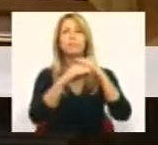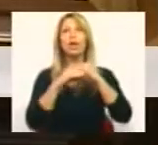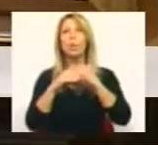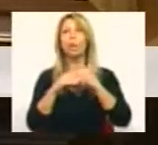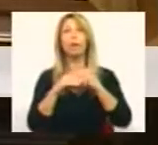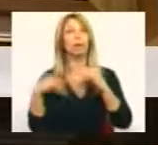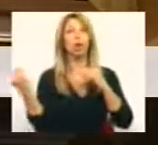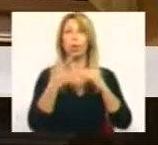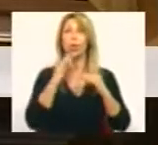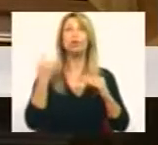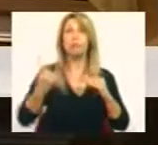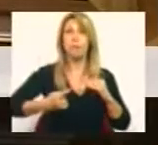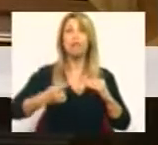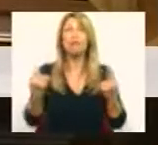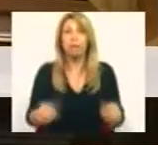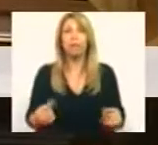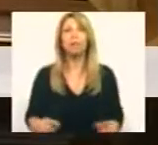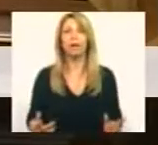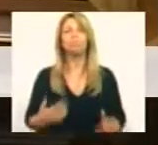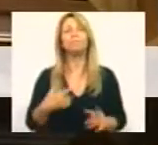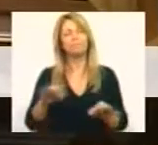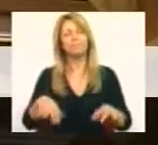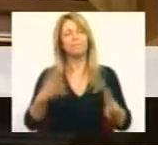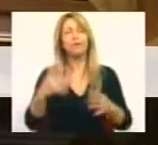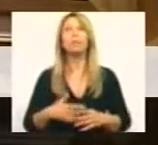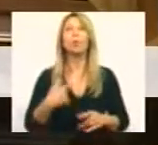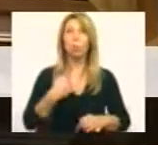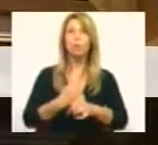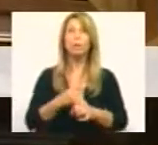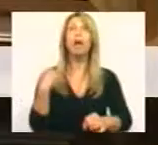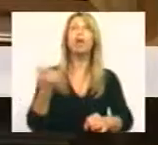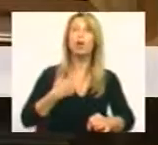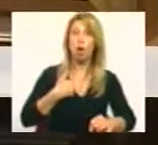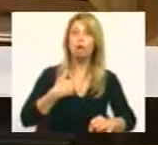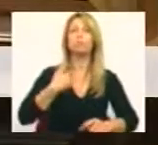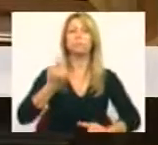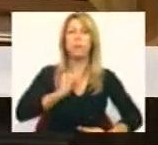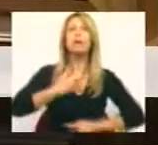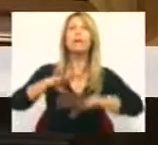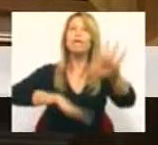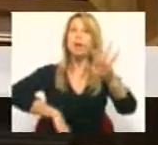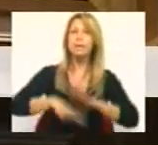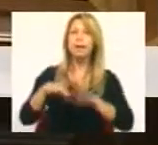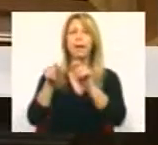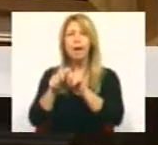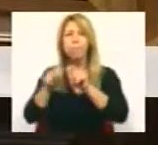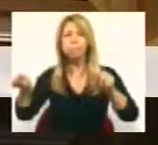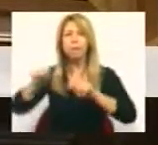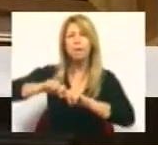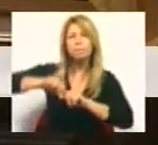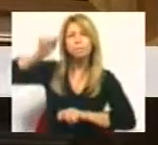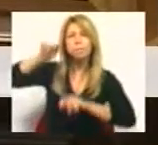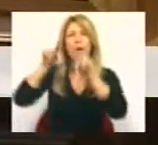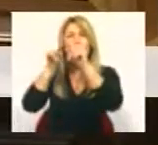todos temos que ter. E, portanto, um trabalho que também temos que fazer é do alargamento, do aumento daquela